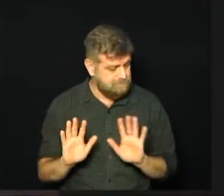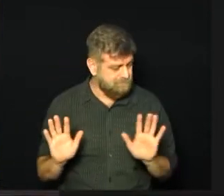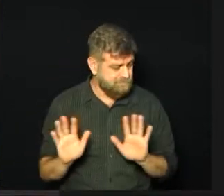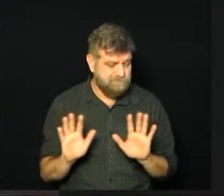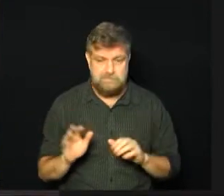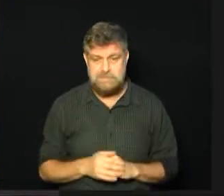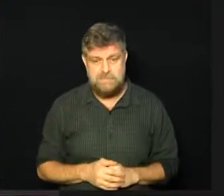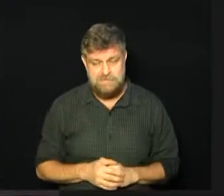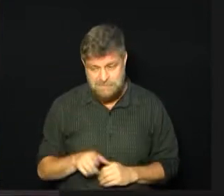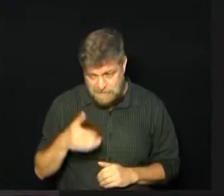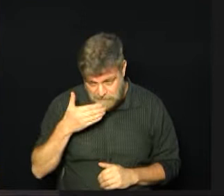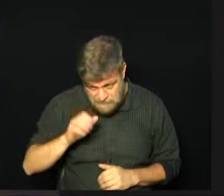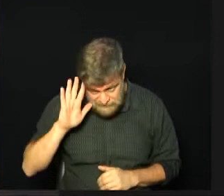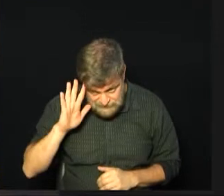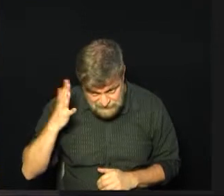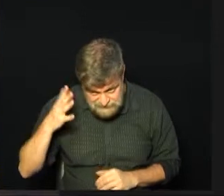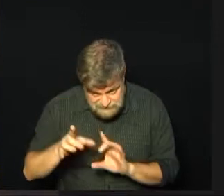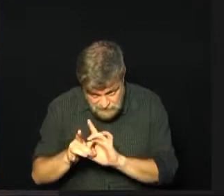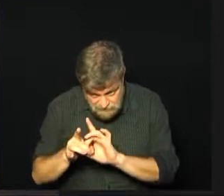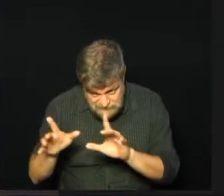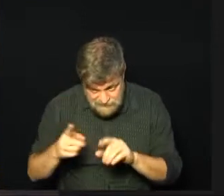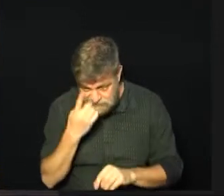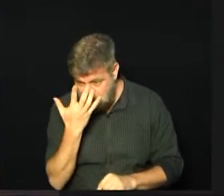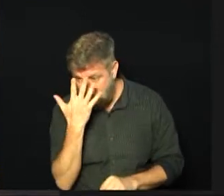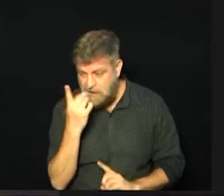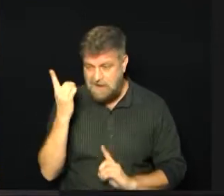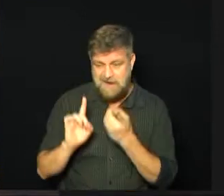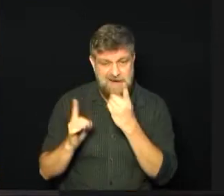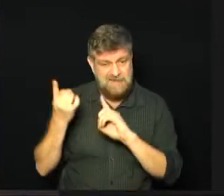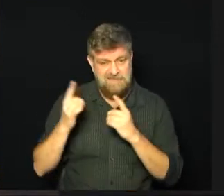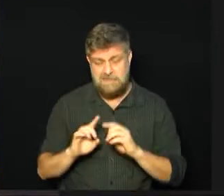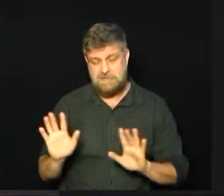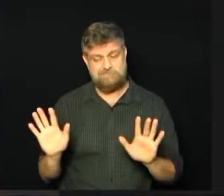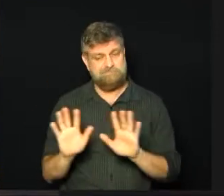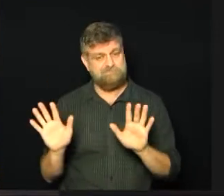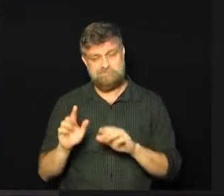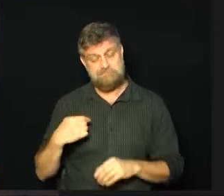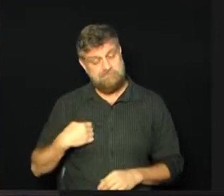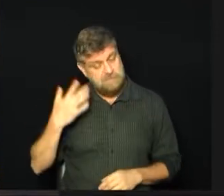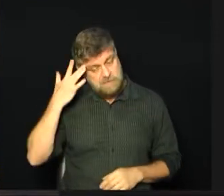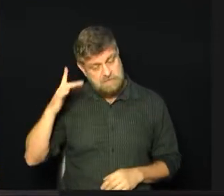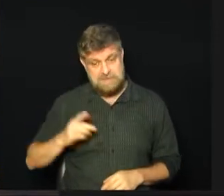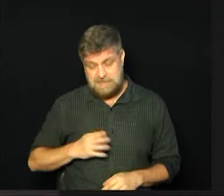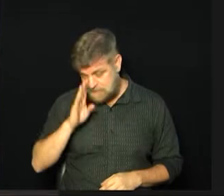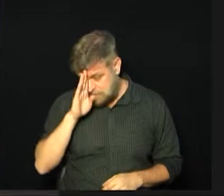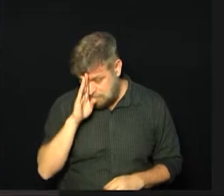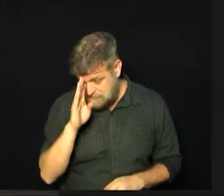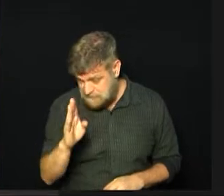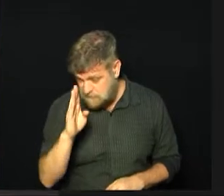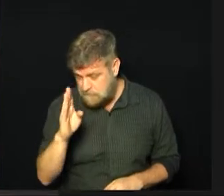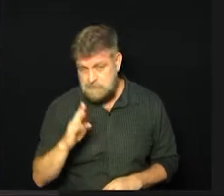se é a melhor decisão essa que foi tomada de liberação geral para o Carnaval,